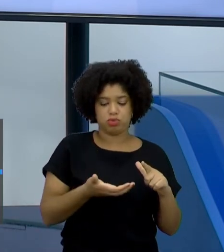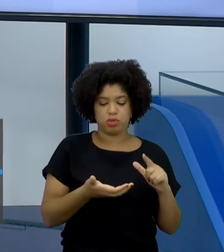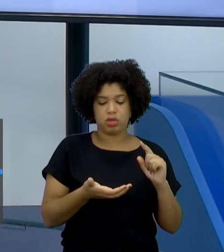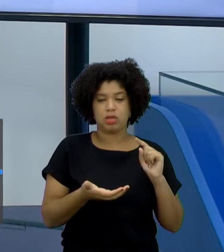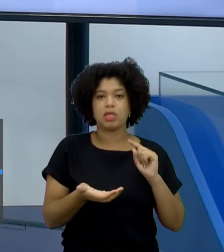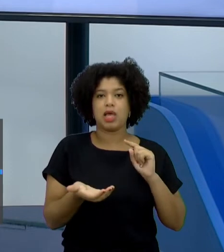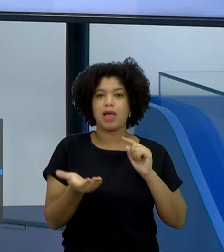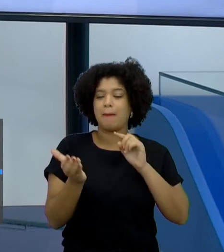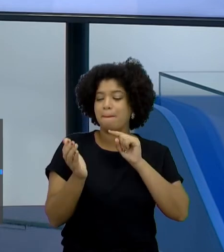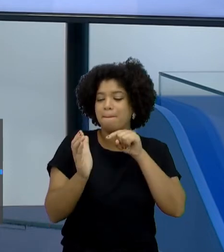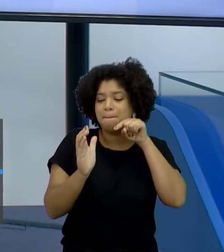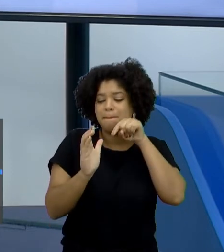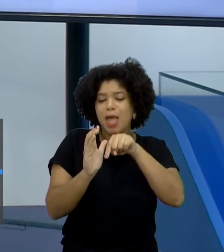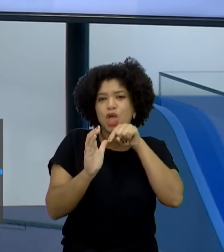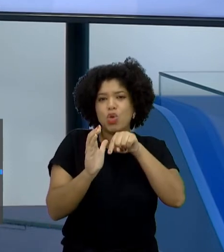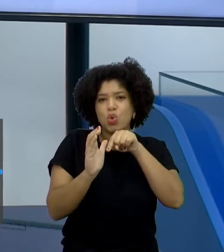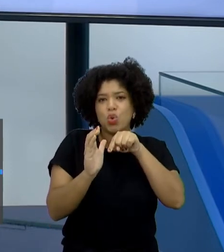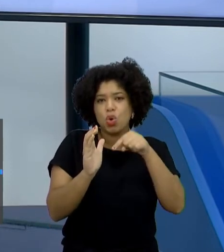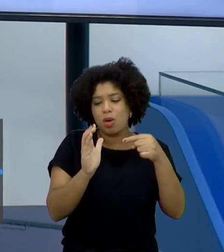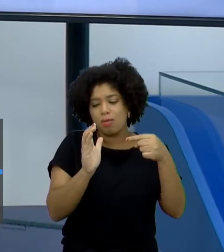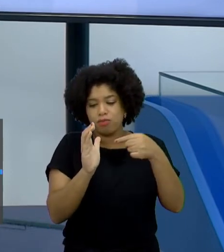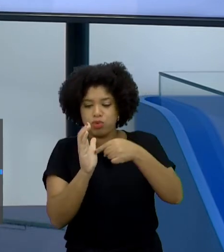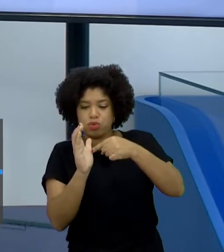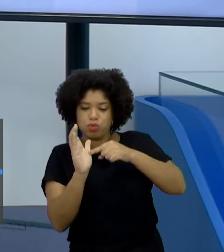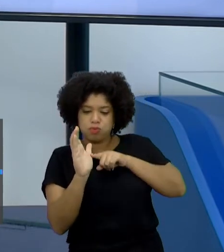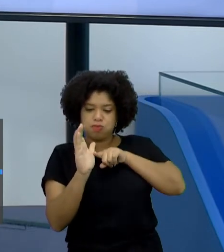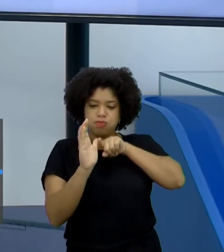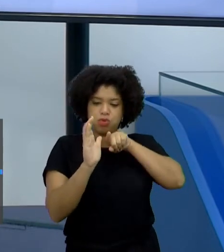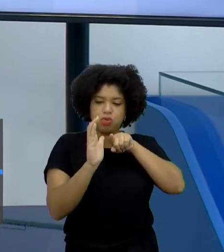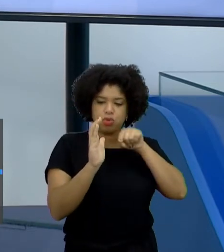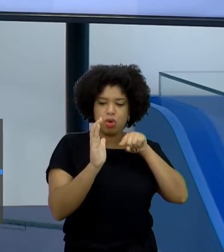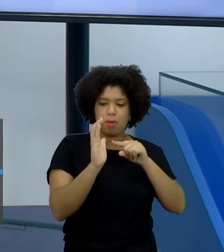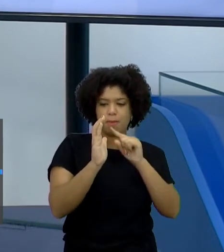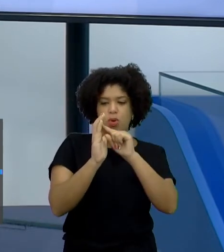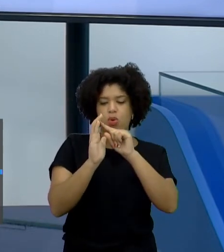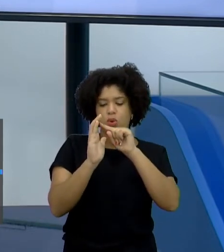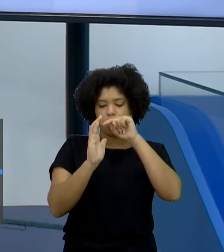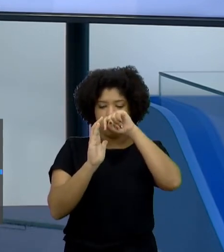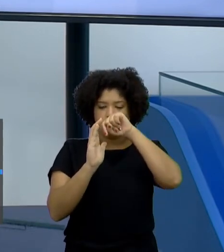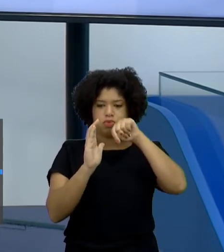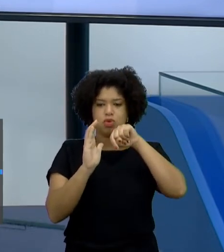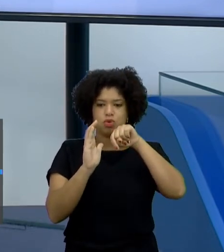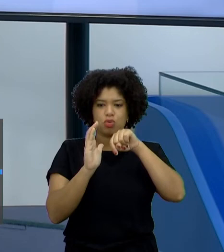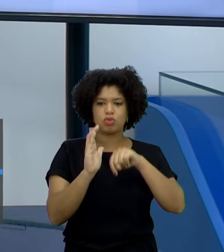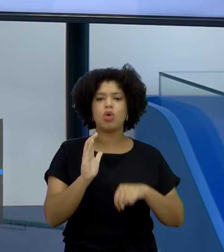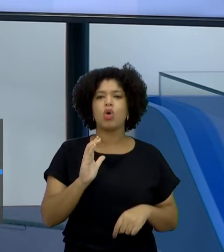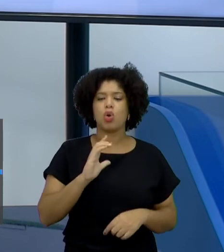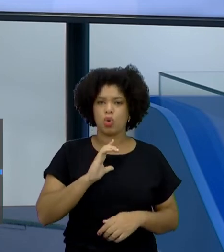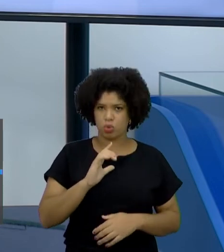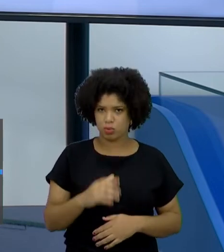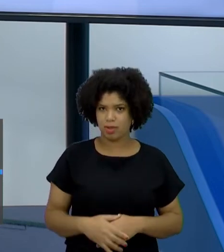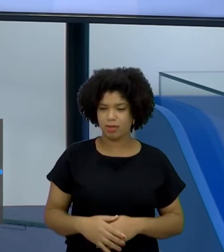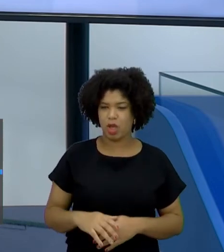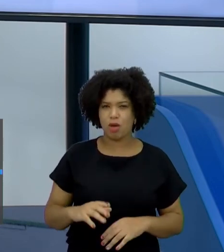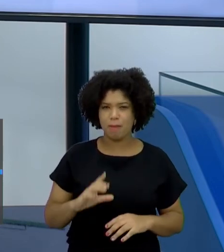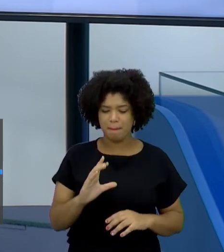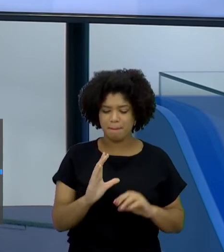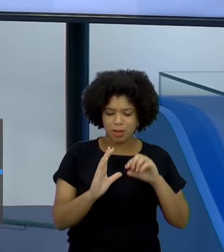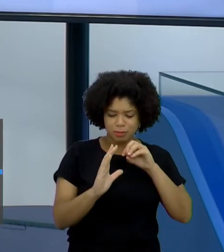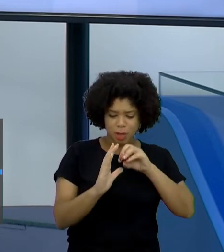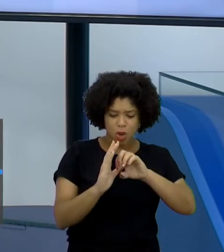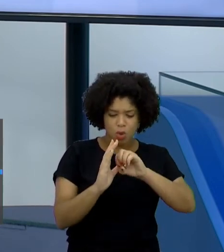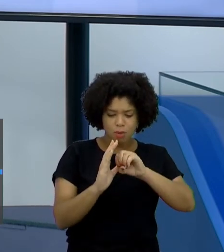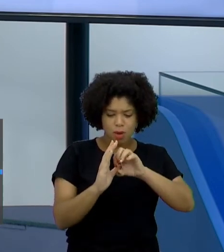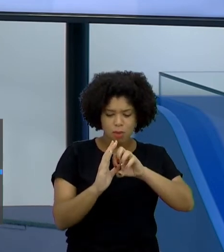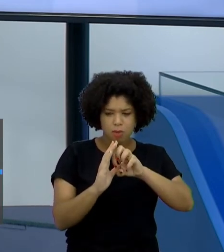incida paralelos e incidindo paralelo, passa pelo foco e concentra ali numa região,